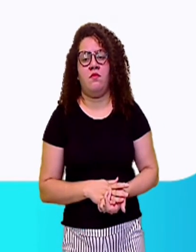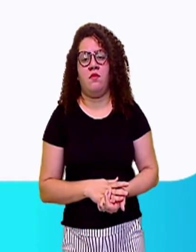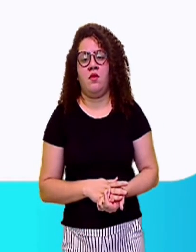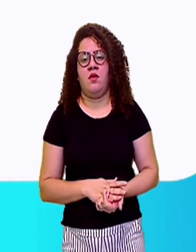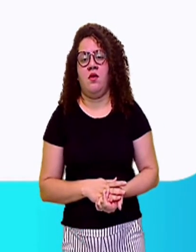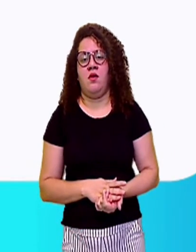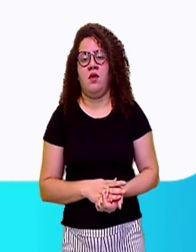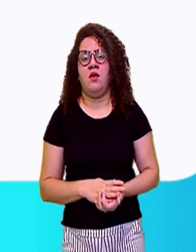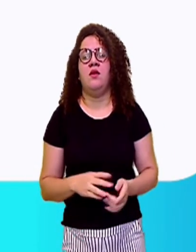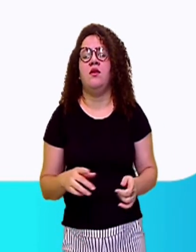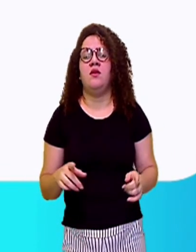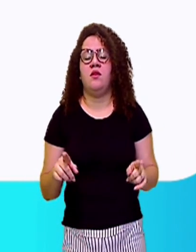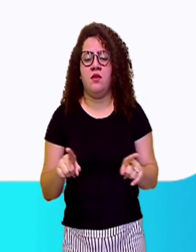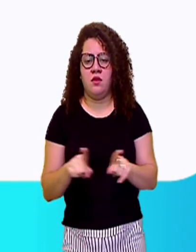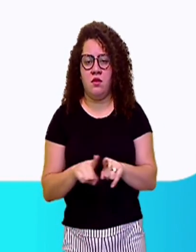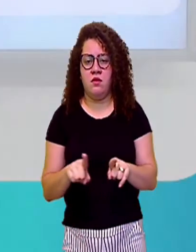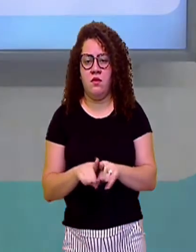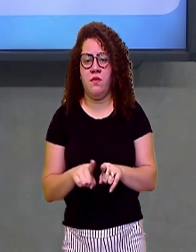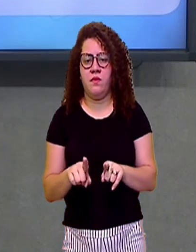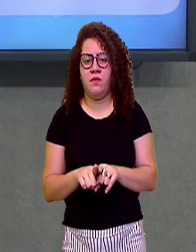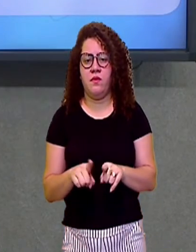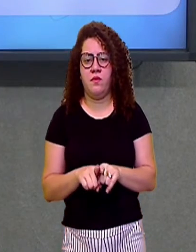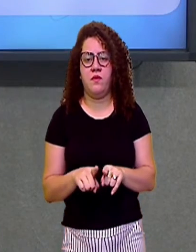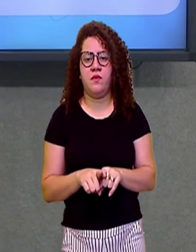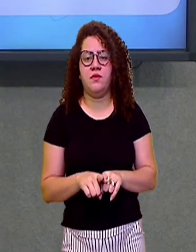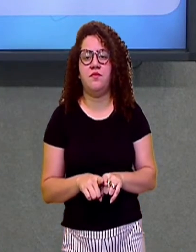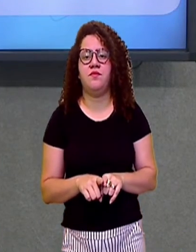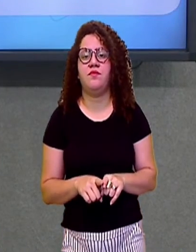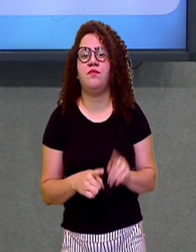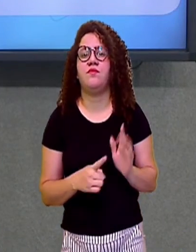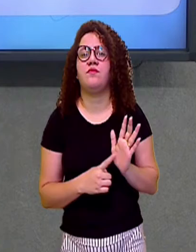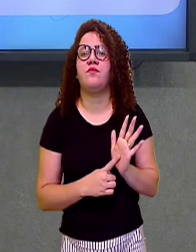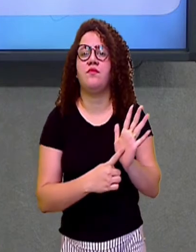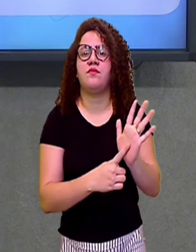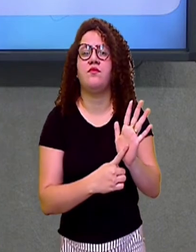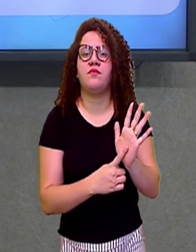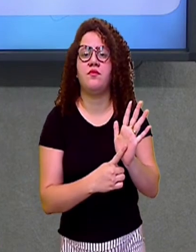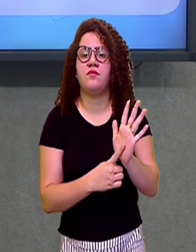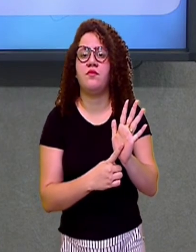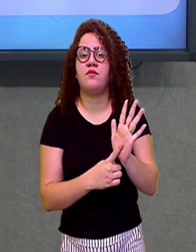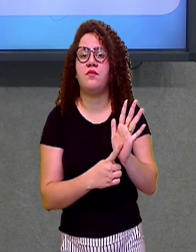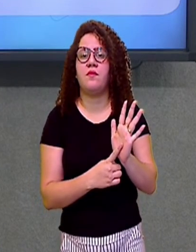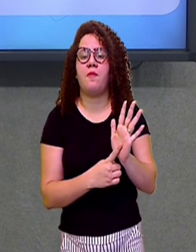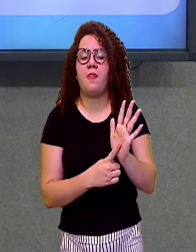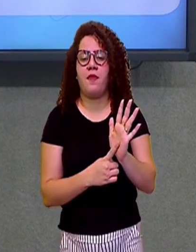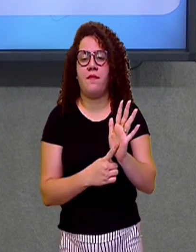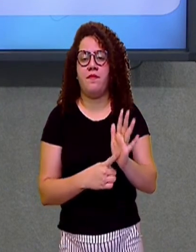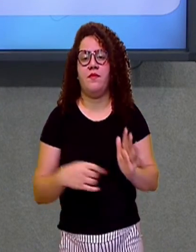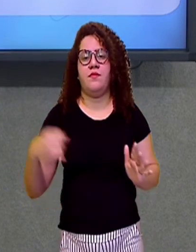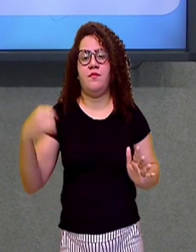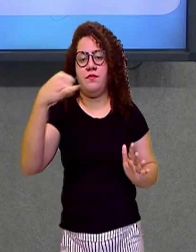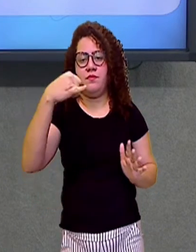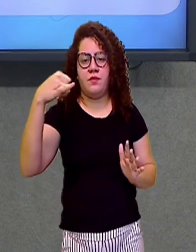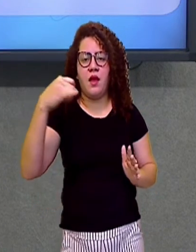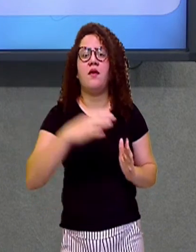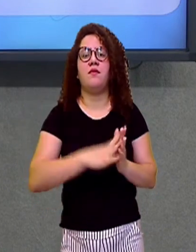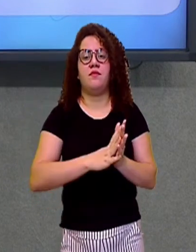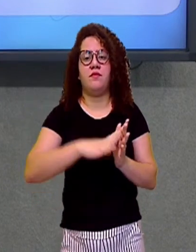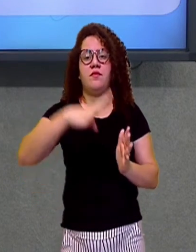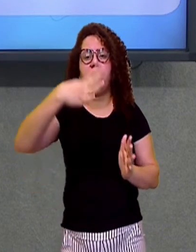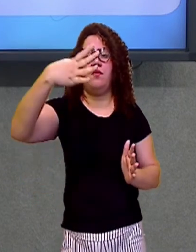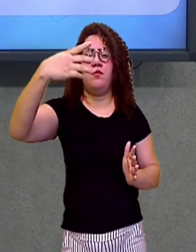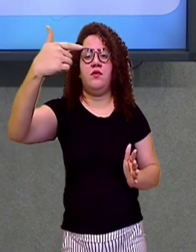Nós também podemos representar aqui, porque eu diminuí o valor da mesada menos a despesa que eu